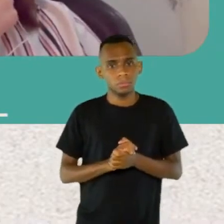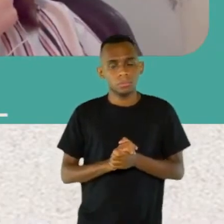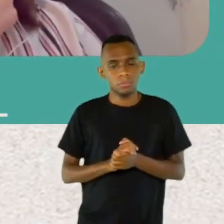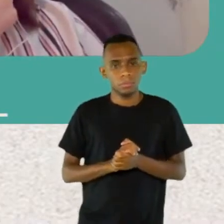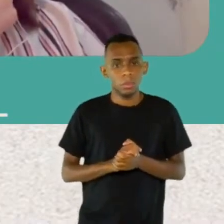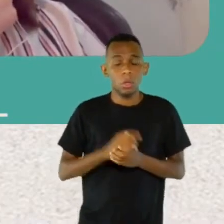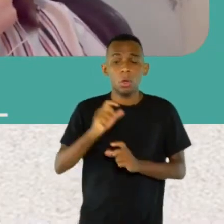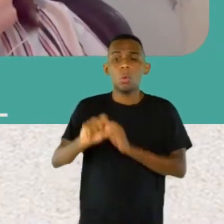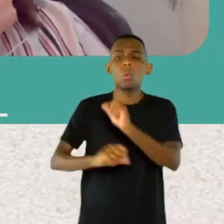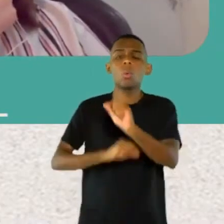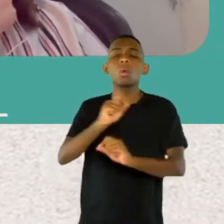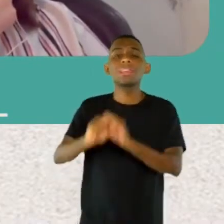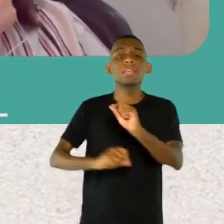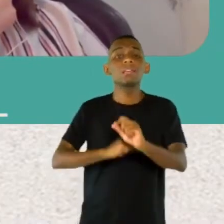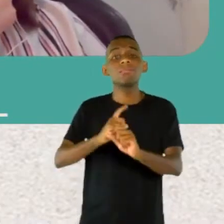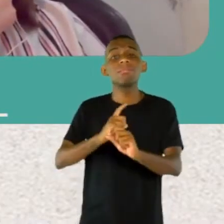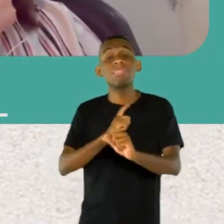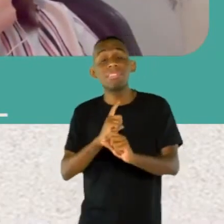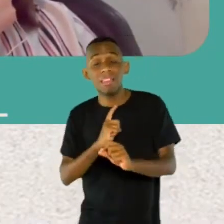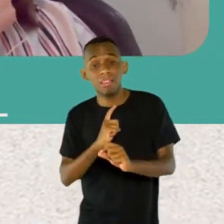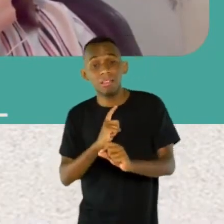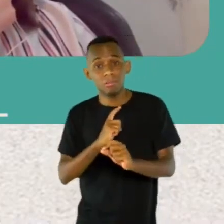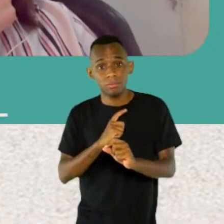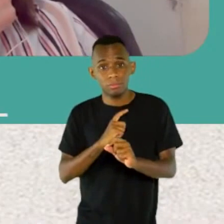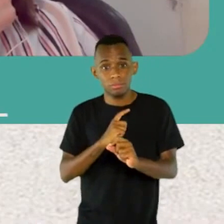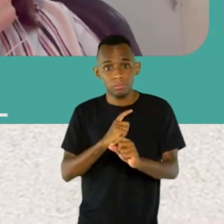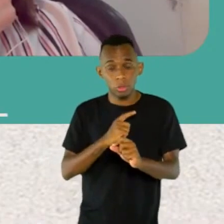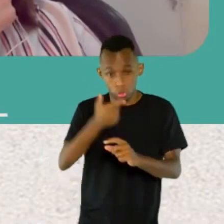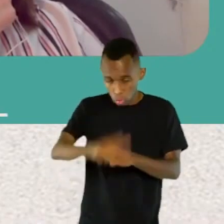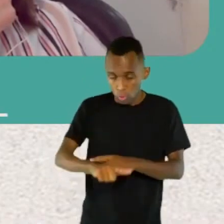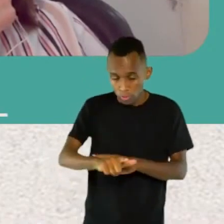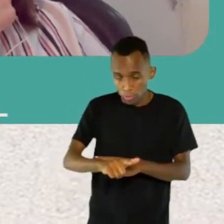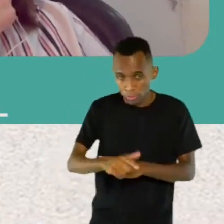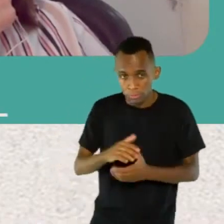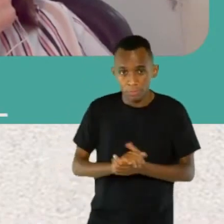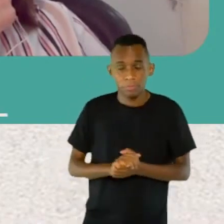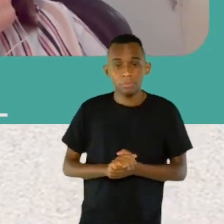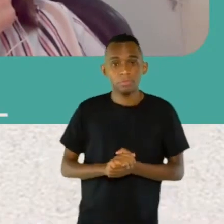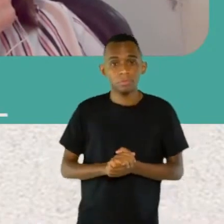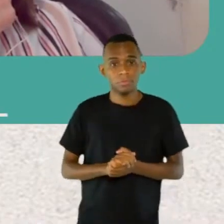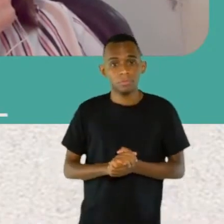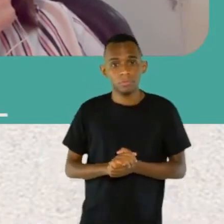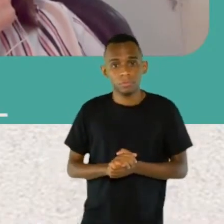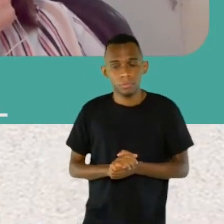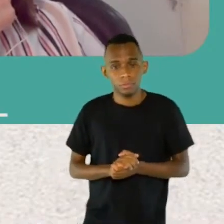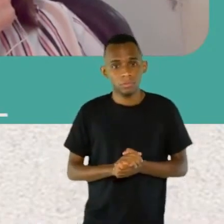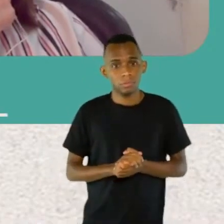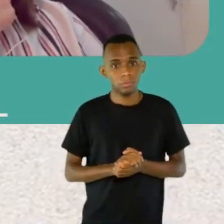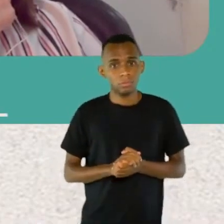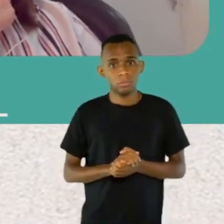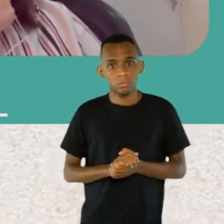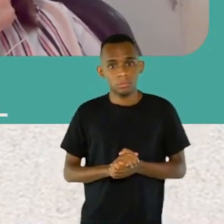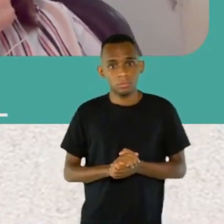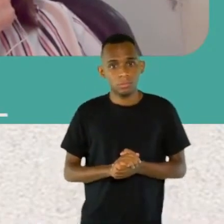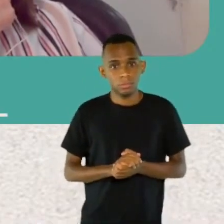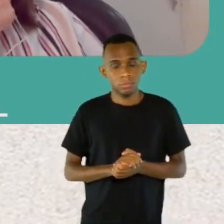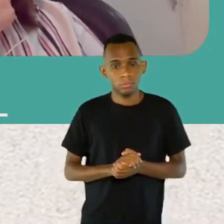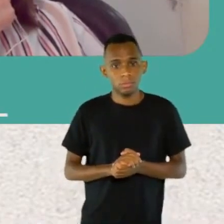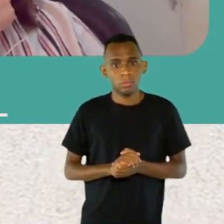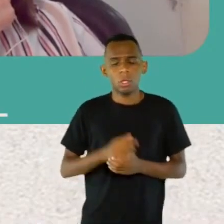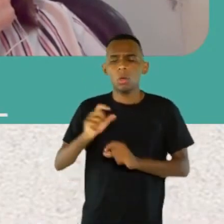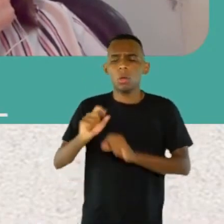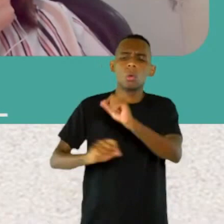há é... Vamos lá de novo. O que existe quando o que há é menos que